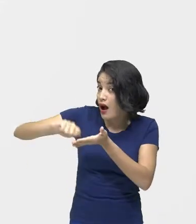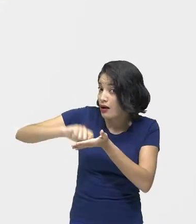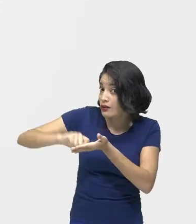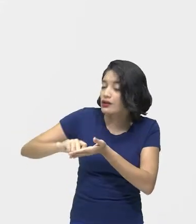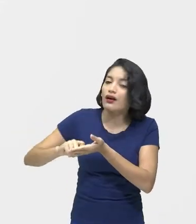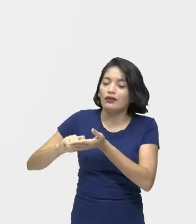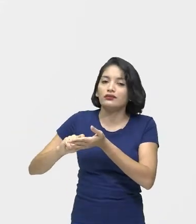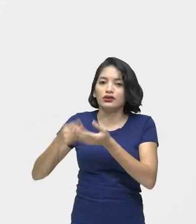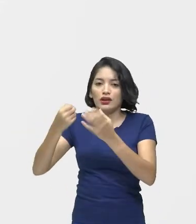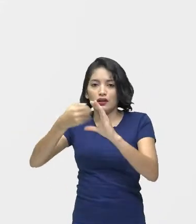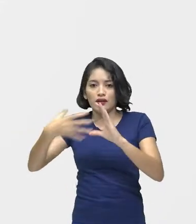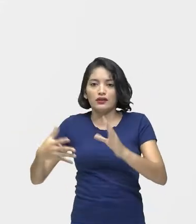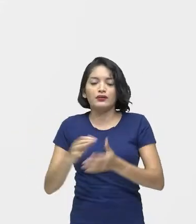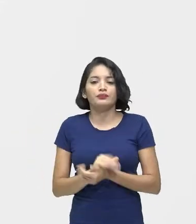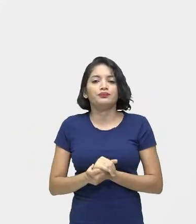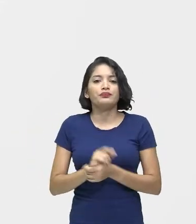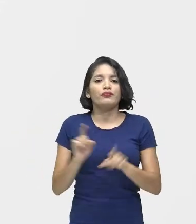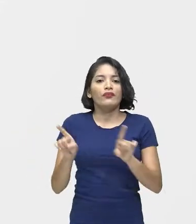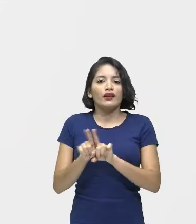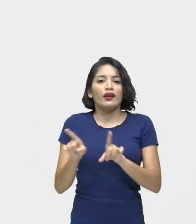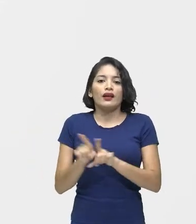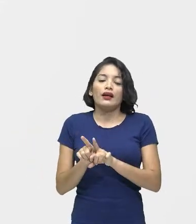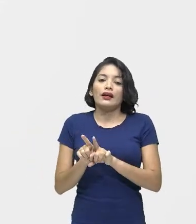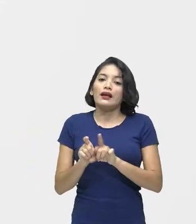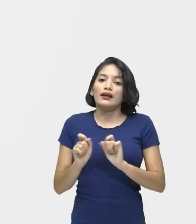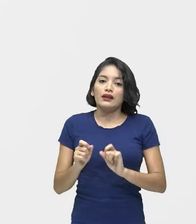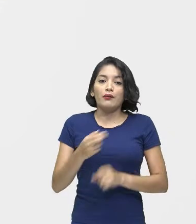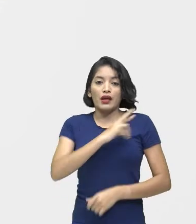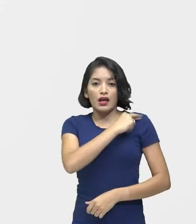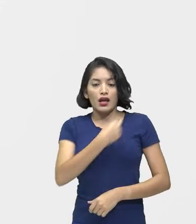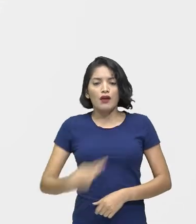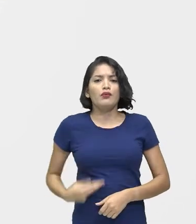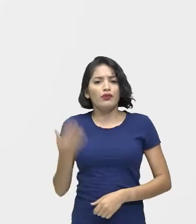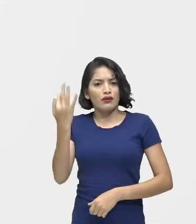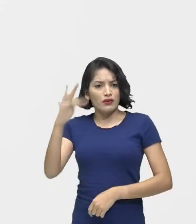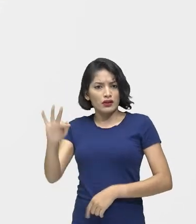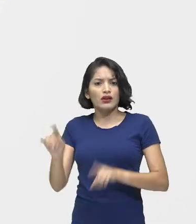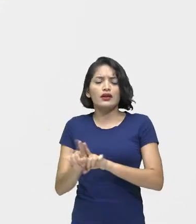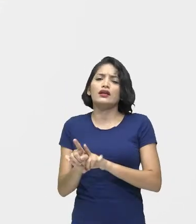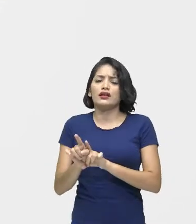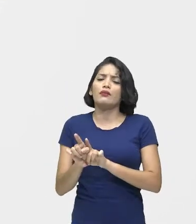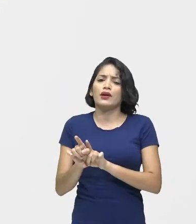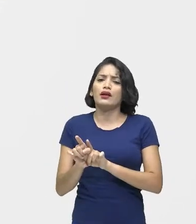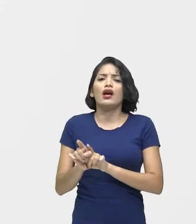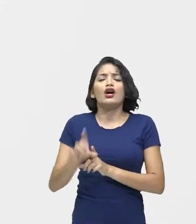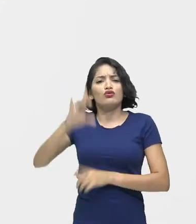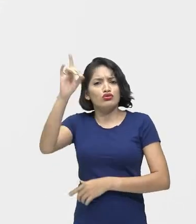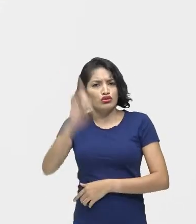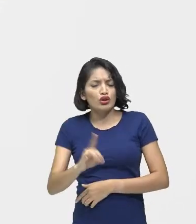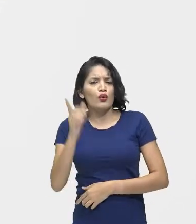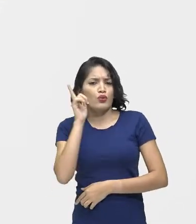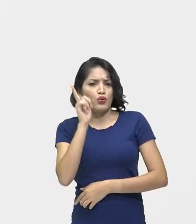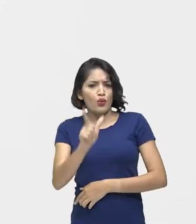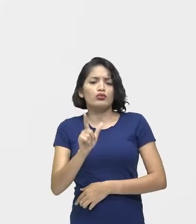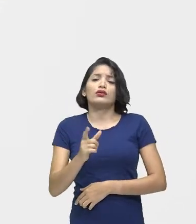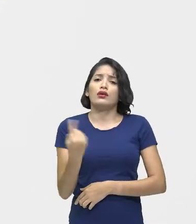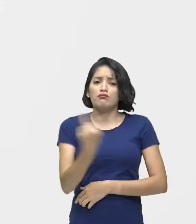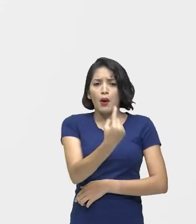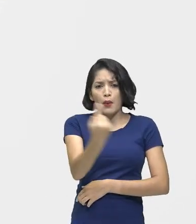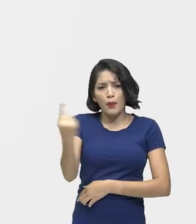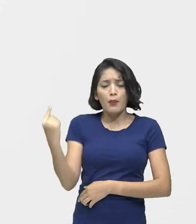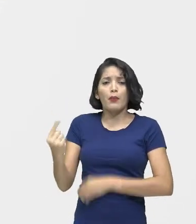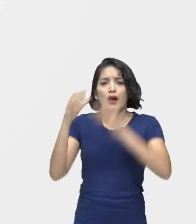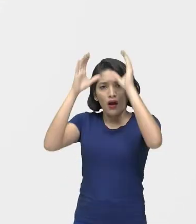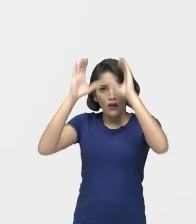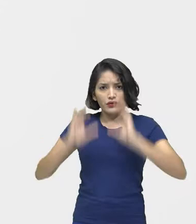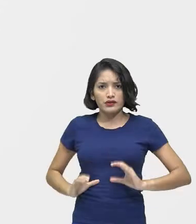situação. Optou pelo sistema de república federativa e defendia os direitos e garantias individuais ao cidadão.